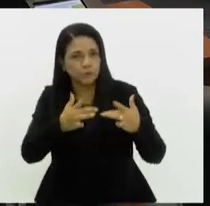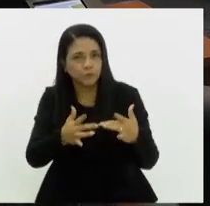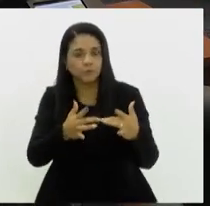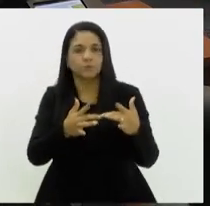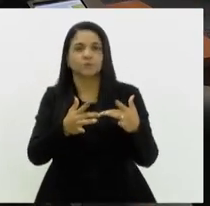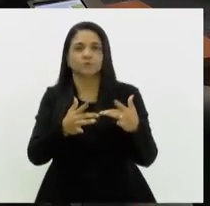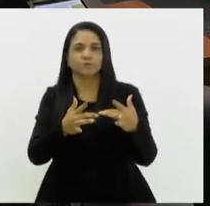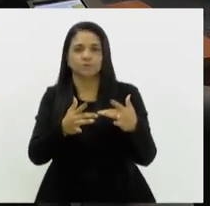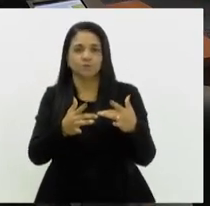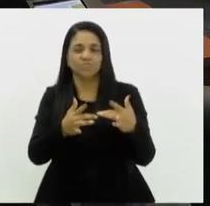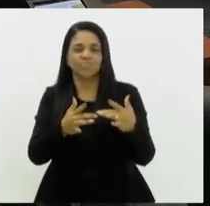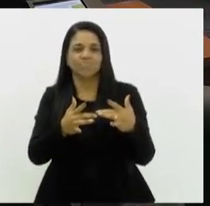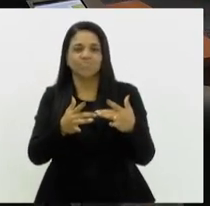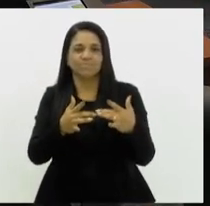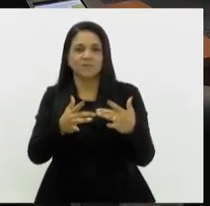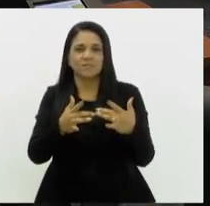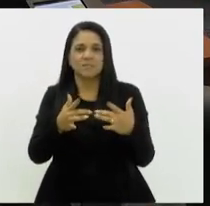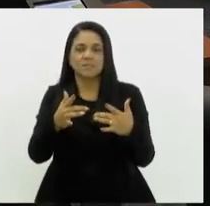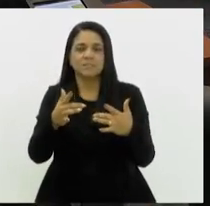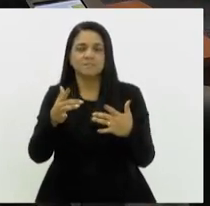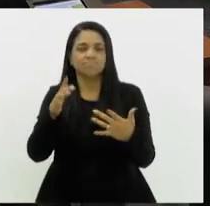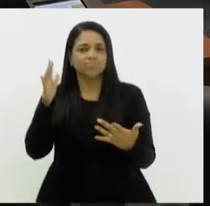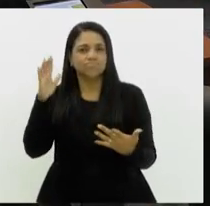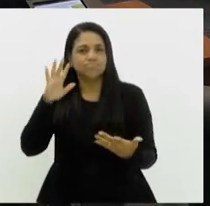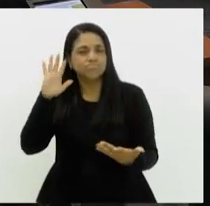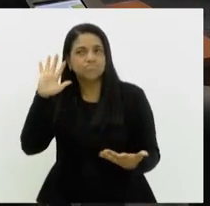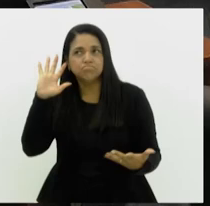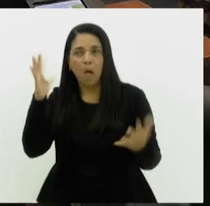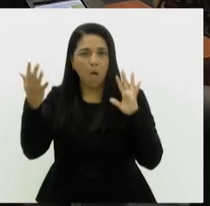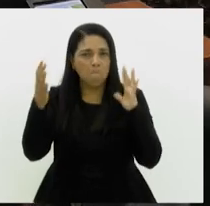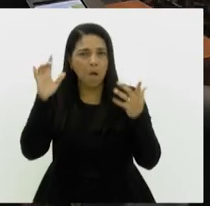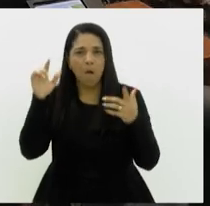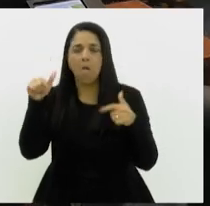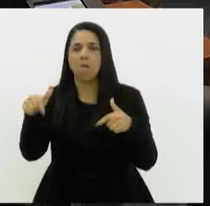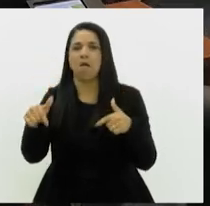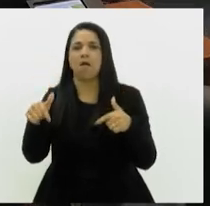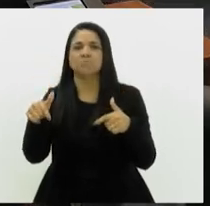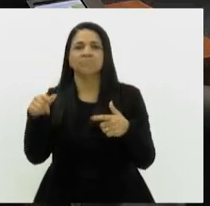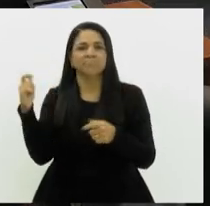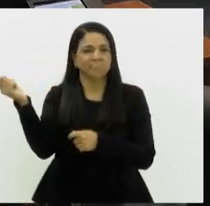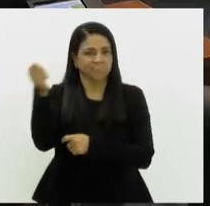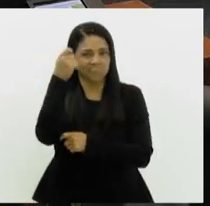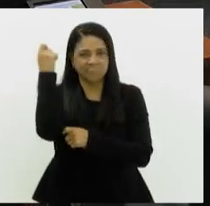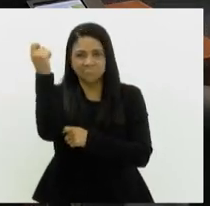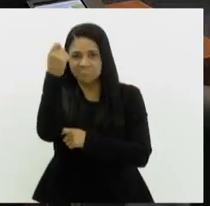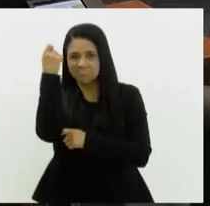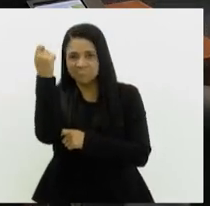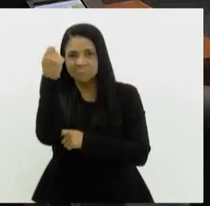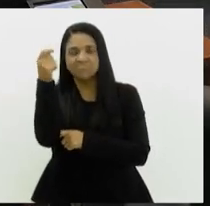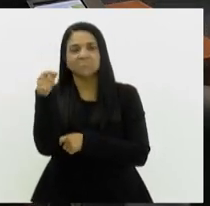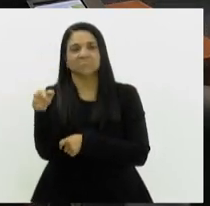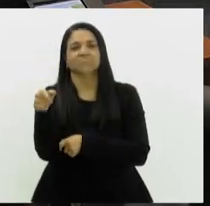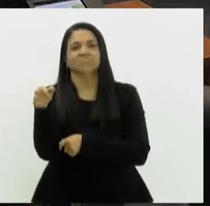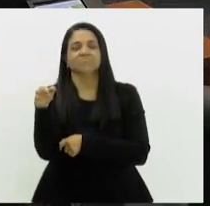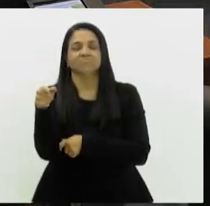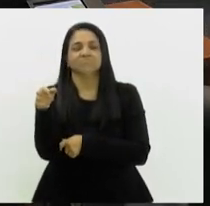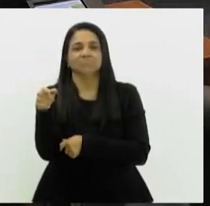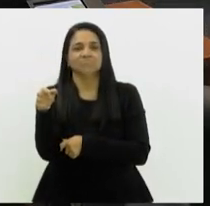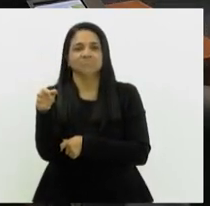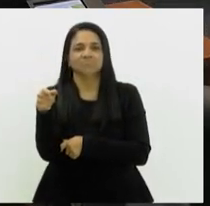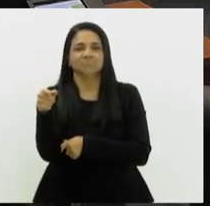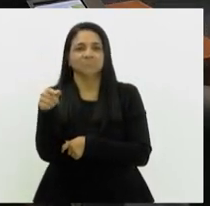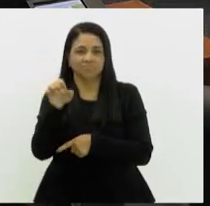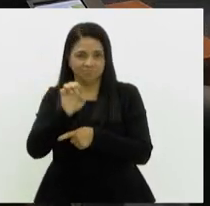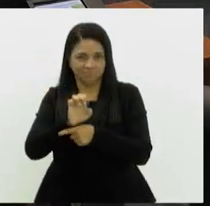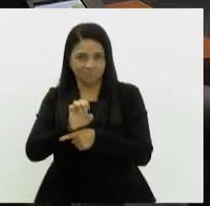a essa tragédia sem precedentes que abate os nossos irmãos do estado do Rio Grande do Sul. E